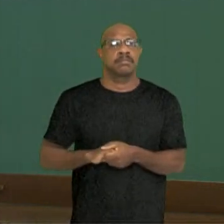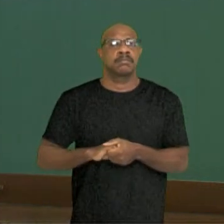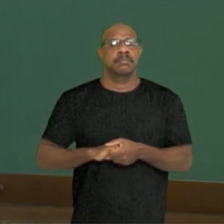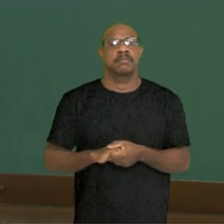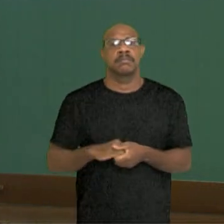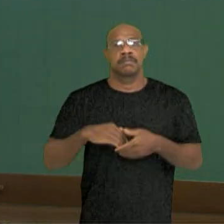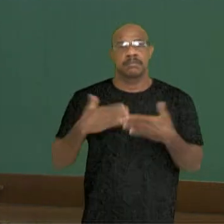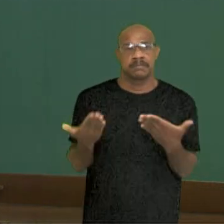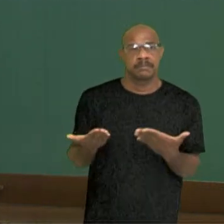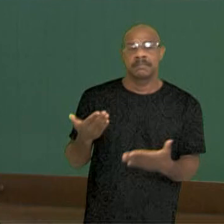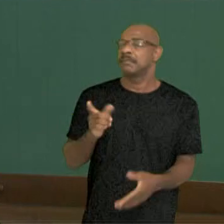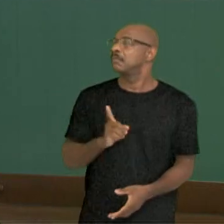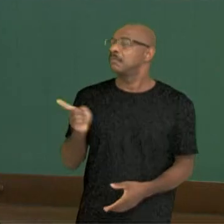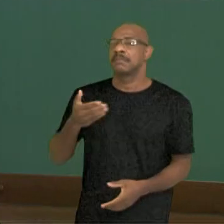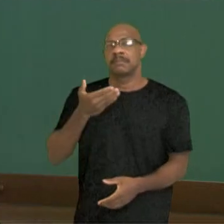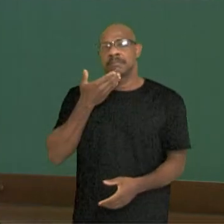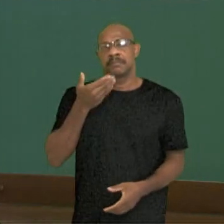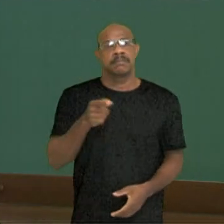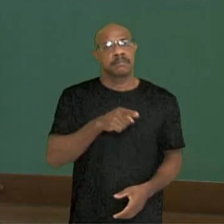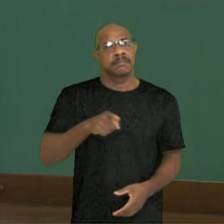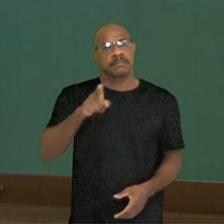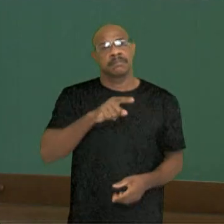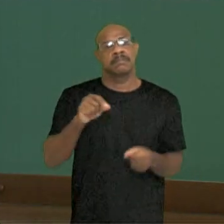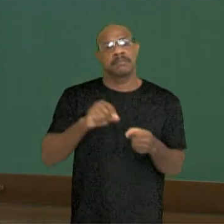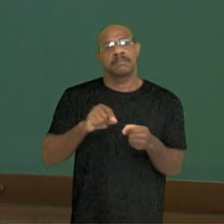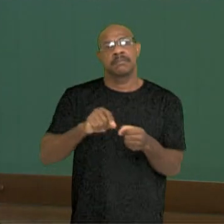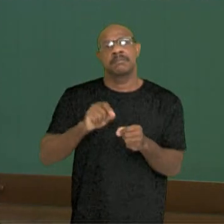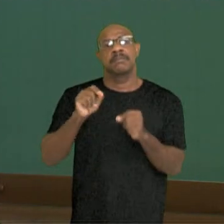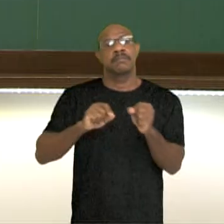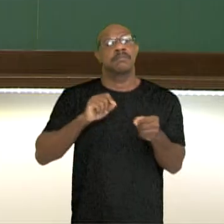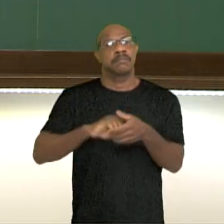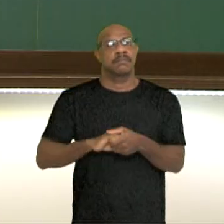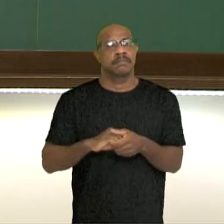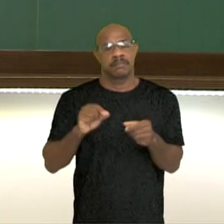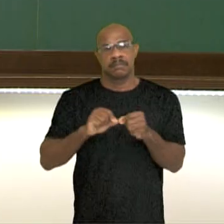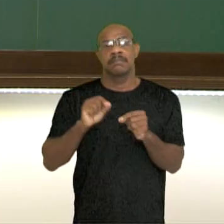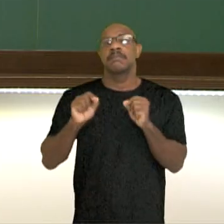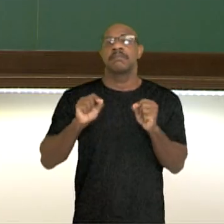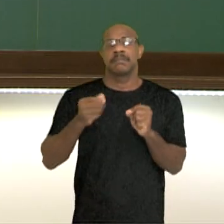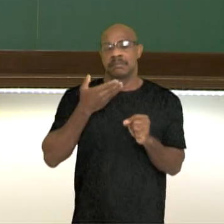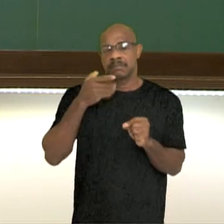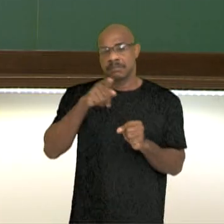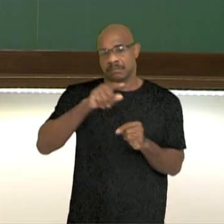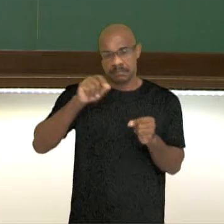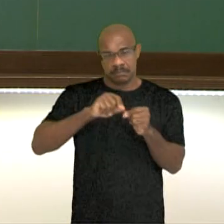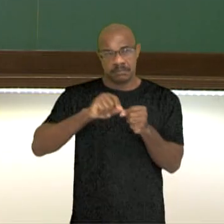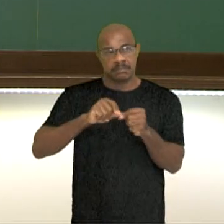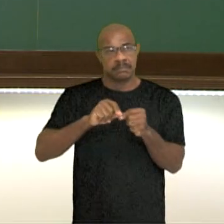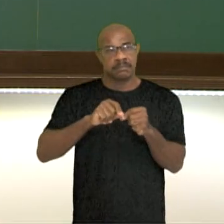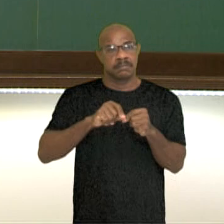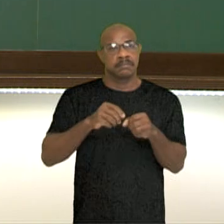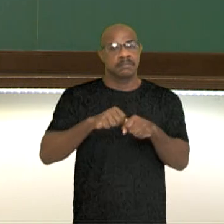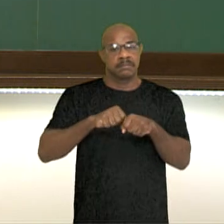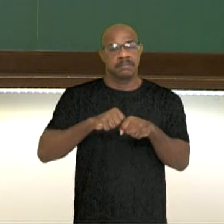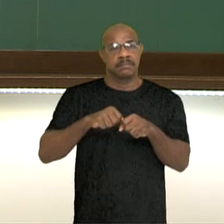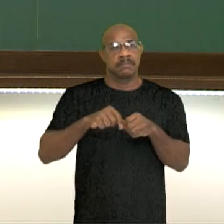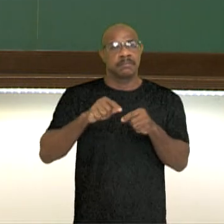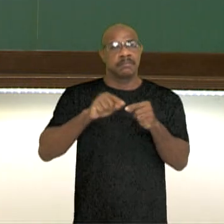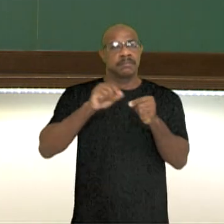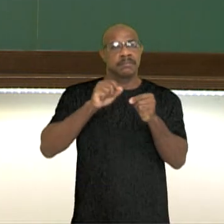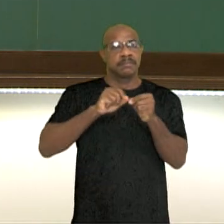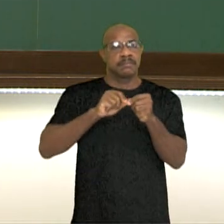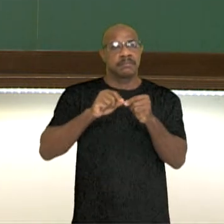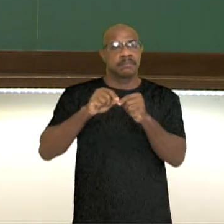Lewis, e eu vou pedir para que você faça o seguinte: faça a distribuição eletrônica desses